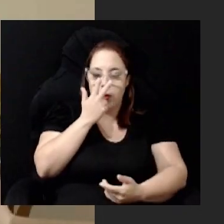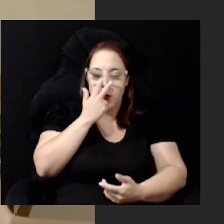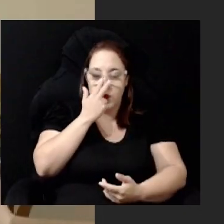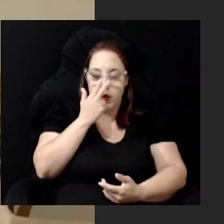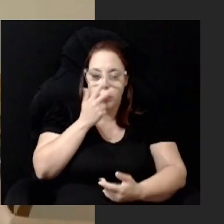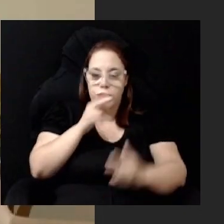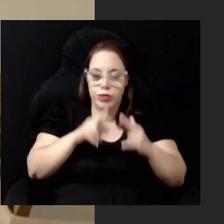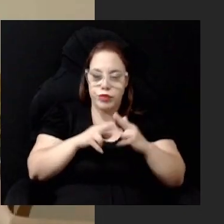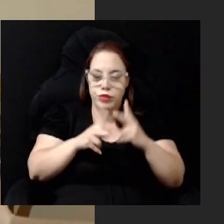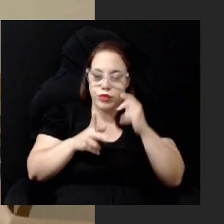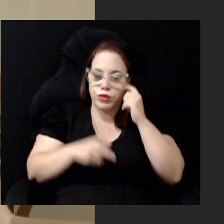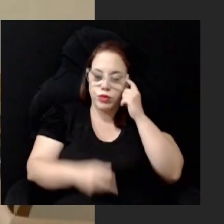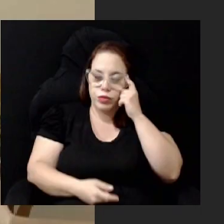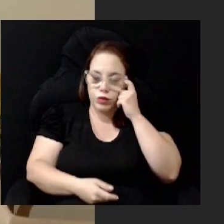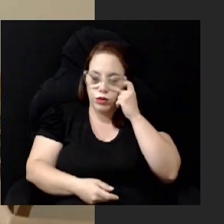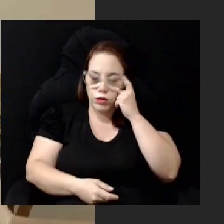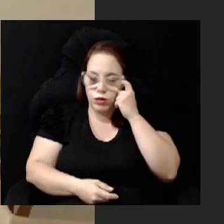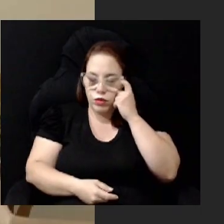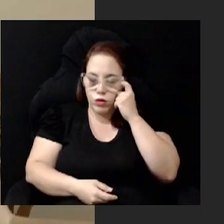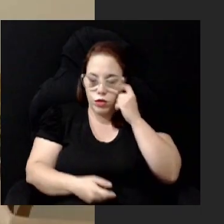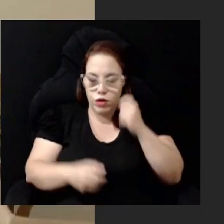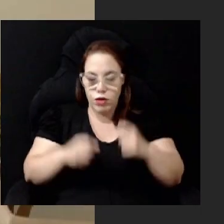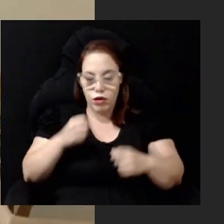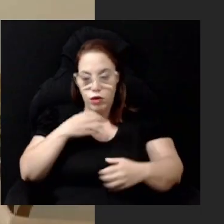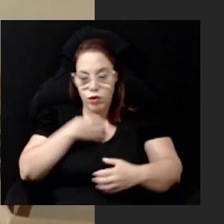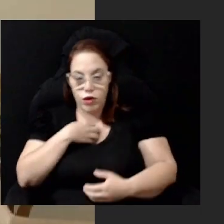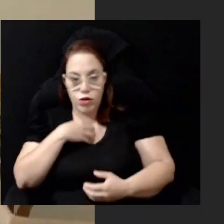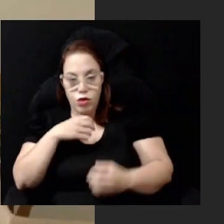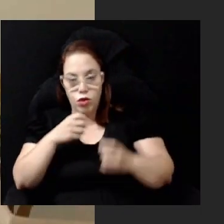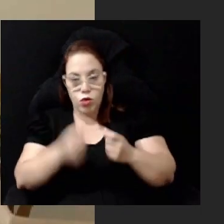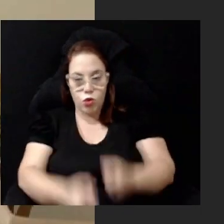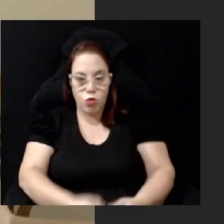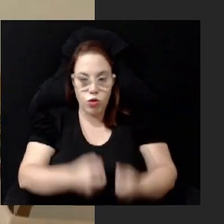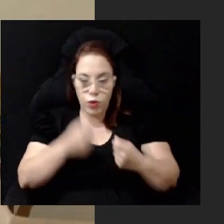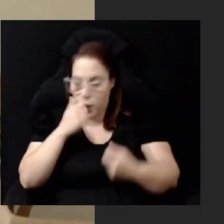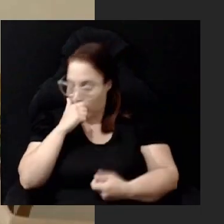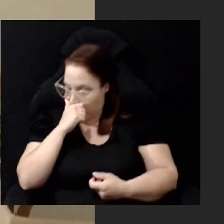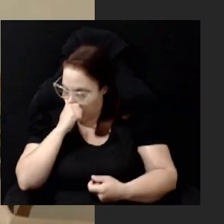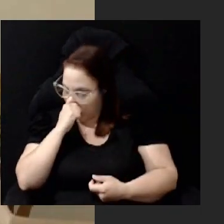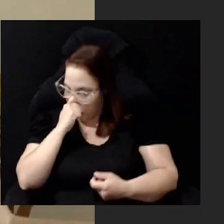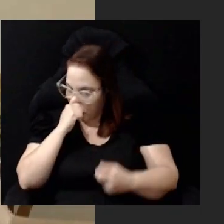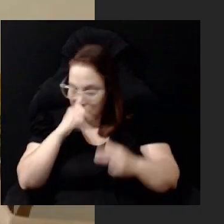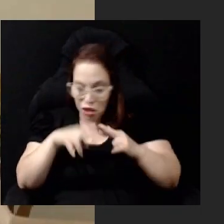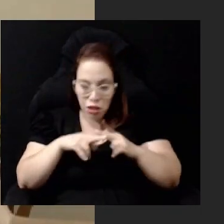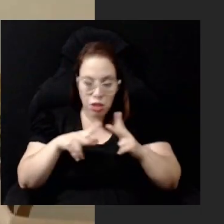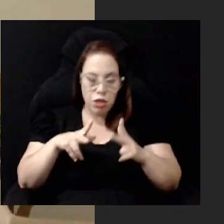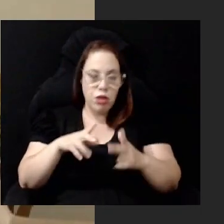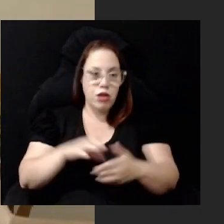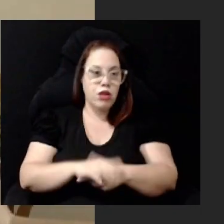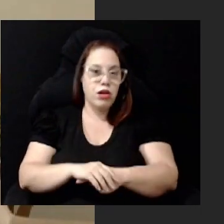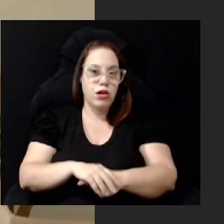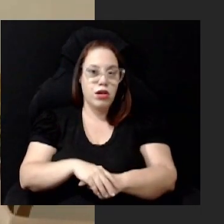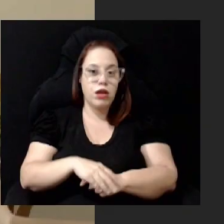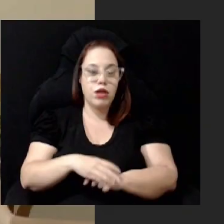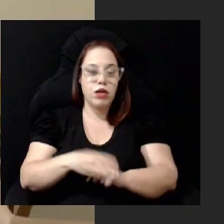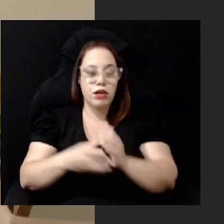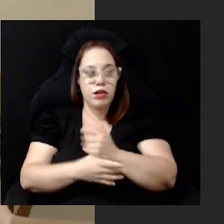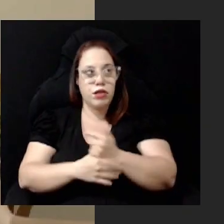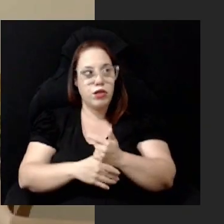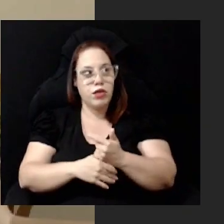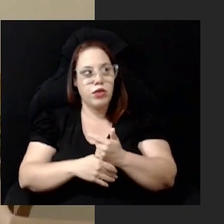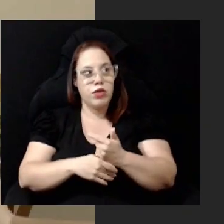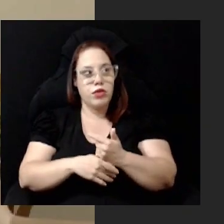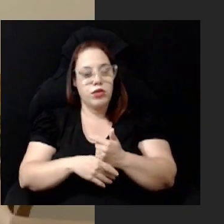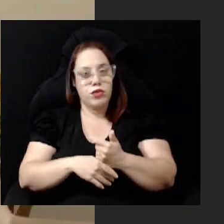uma diferença entre os tipos em si de tumores. O que tem diferença é na frequência de incidência. Ele vai ser